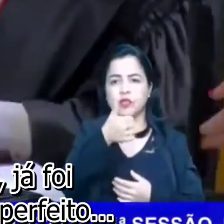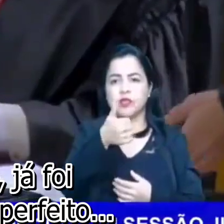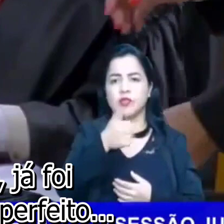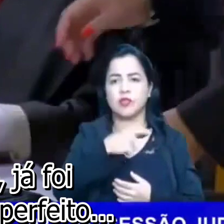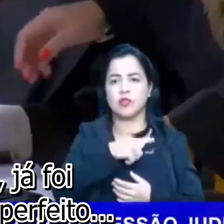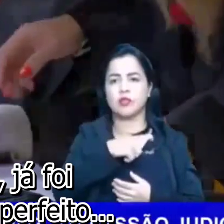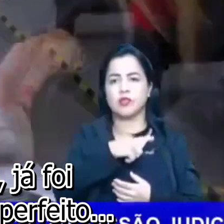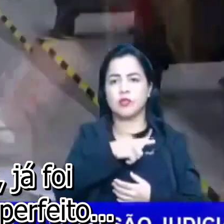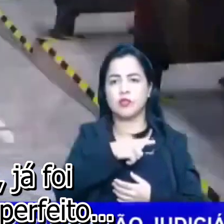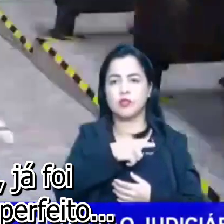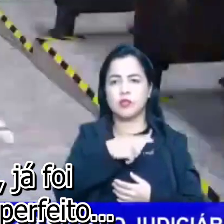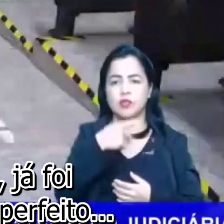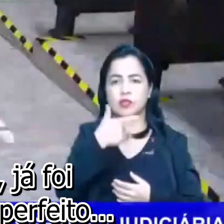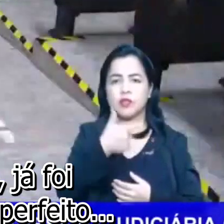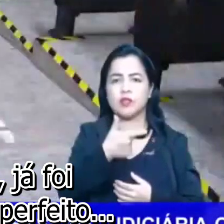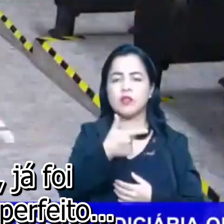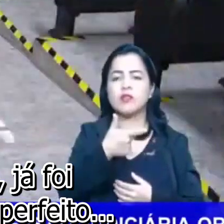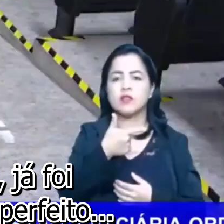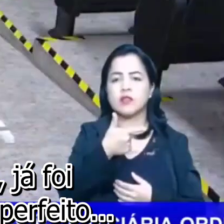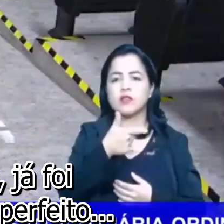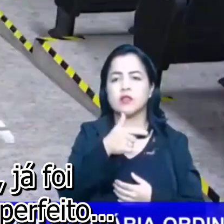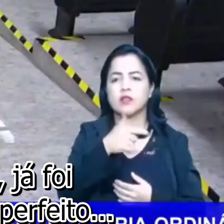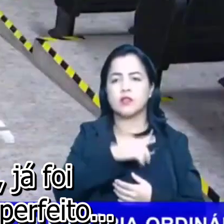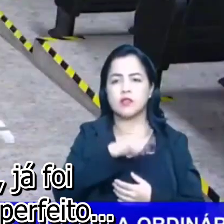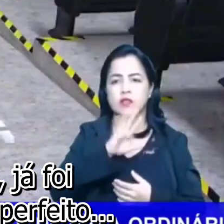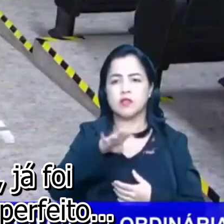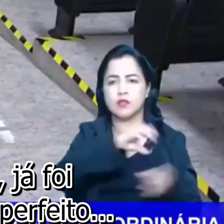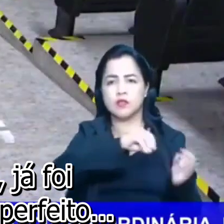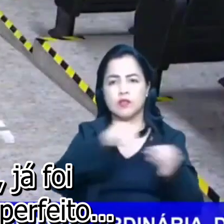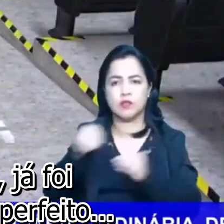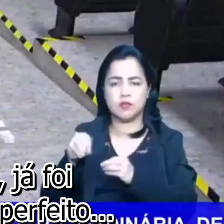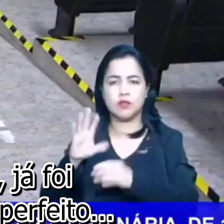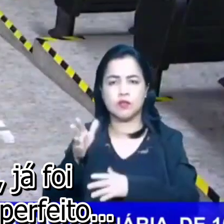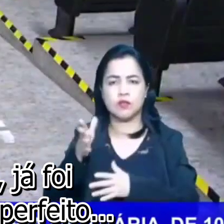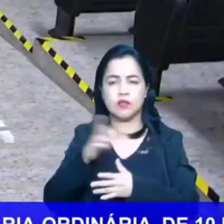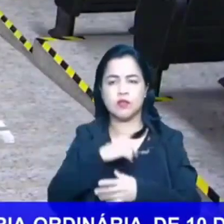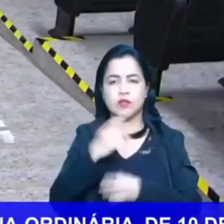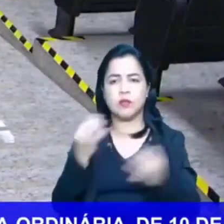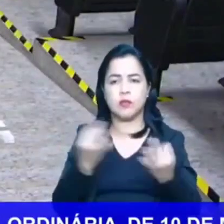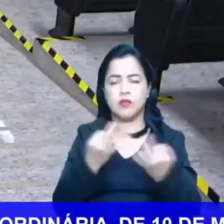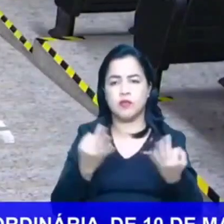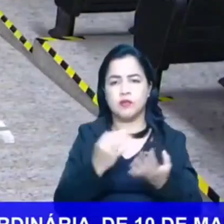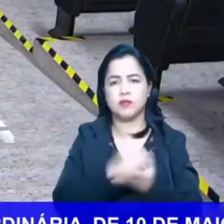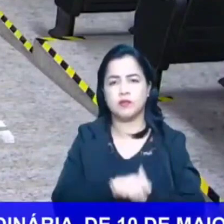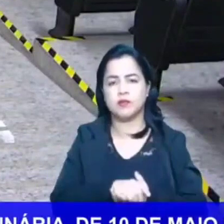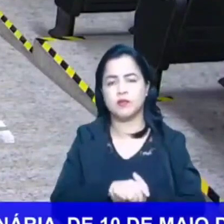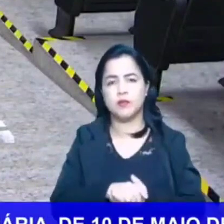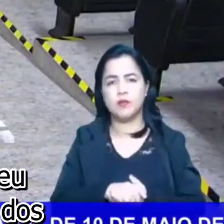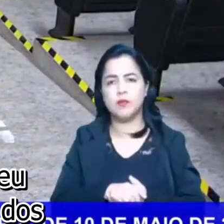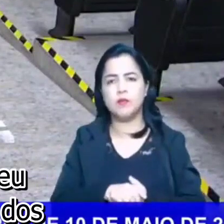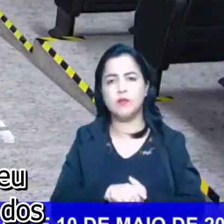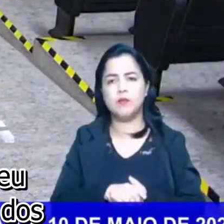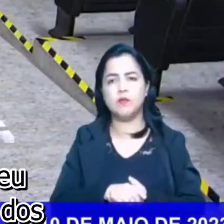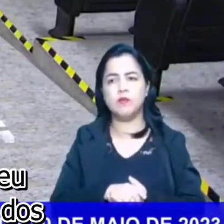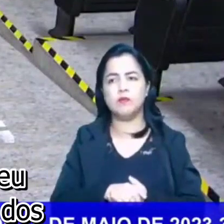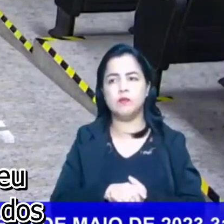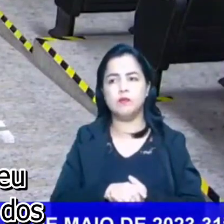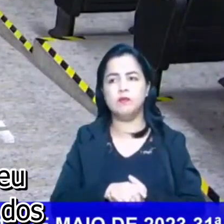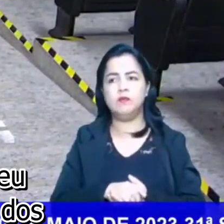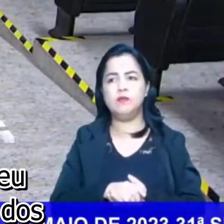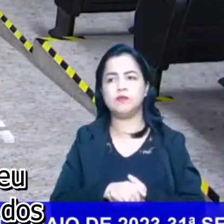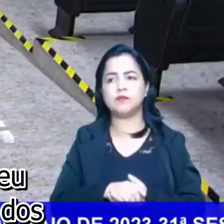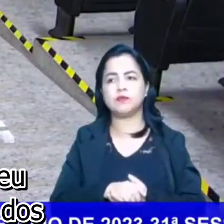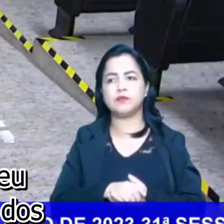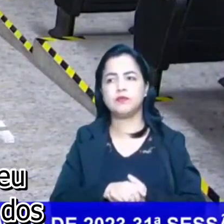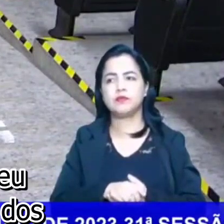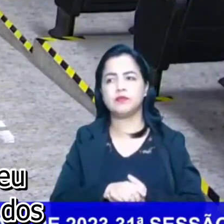aqui é esse aqui. Não, já foi tirado, né? Vocês deslocaram para cá. Perfeito. Perfeito. Novamente, imagem não, aqui eu vou seguir por aqui, tribunal. mas eu